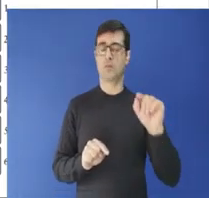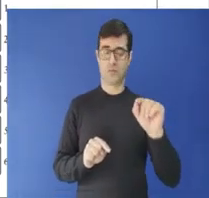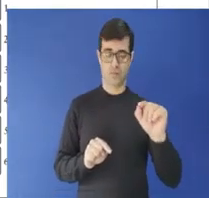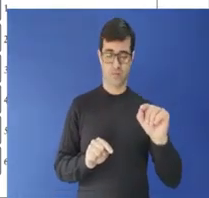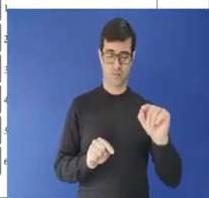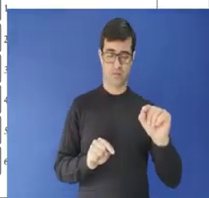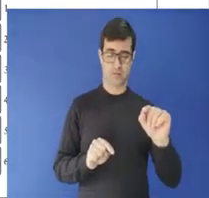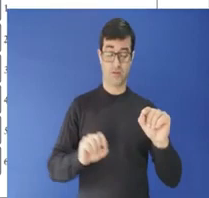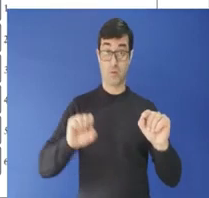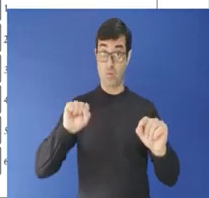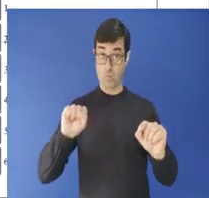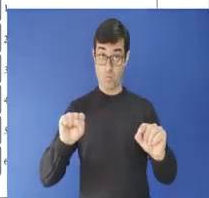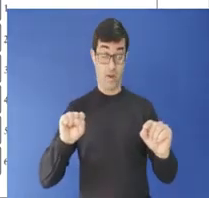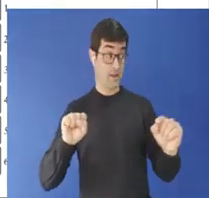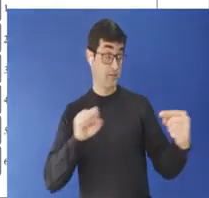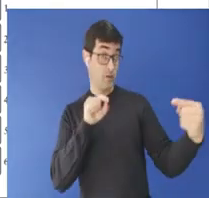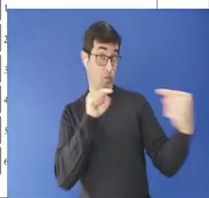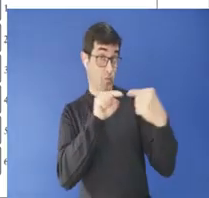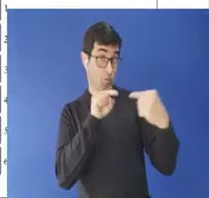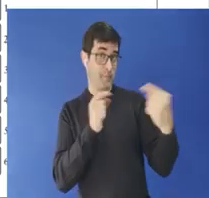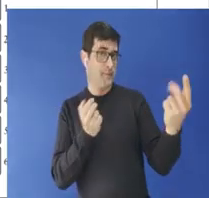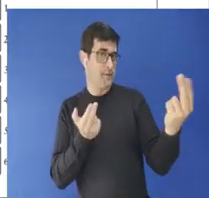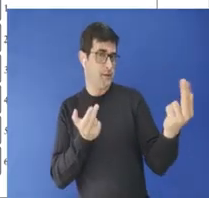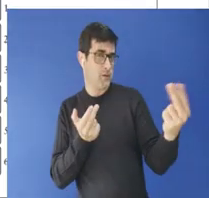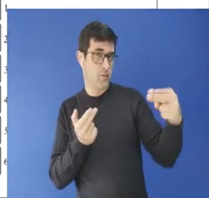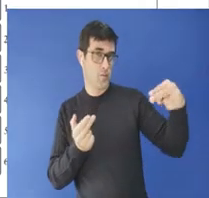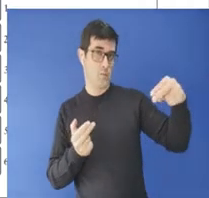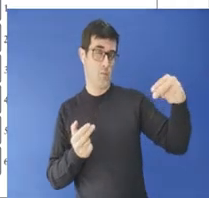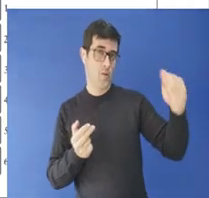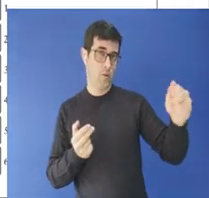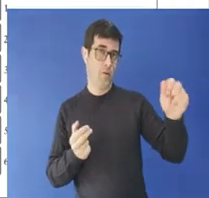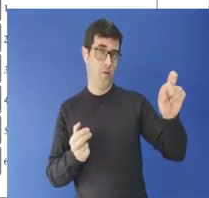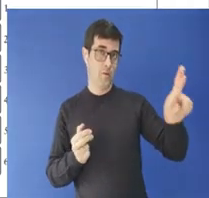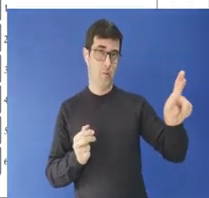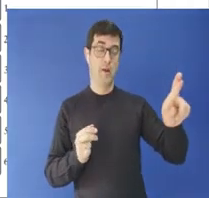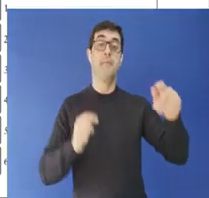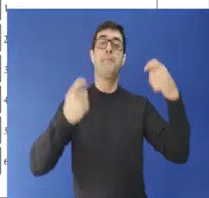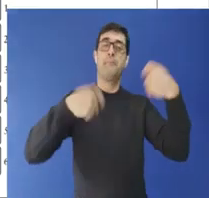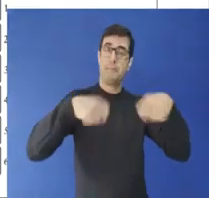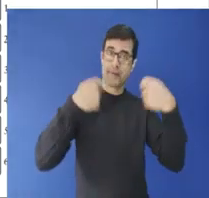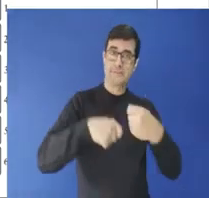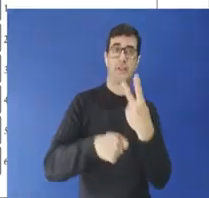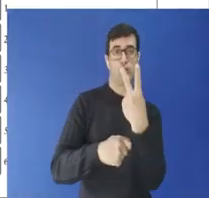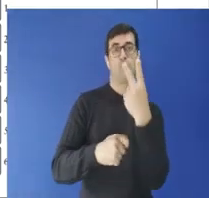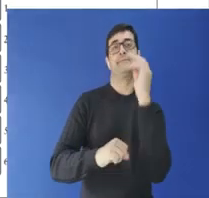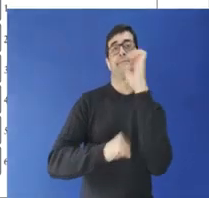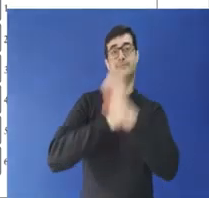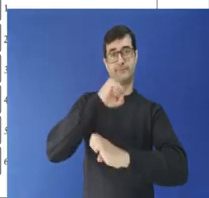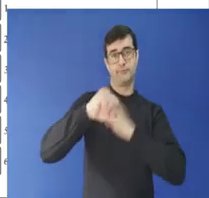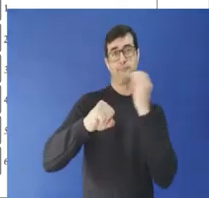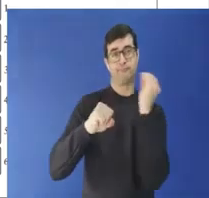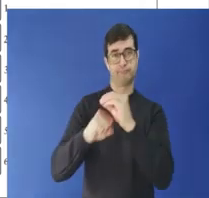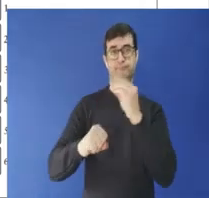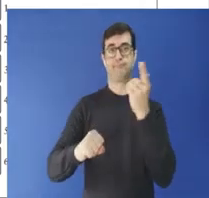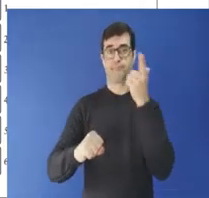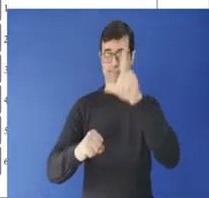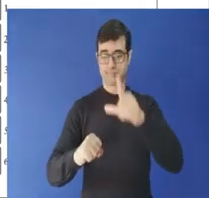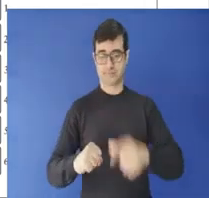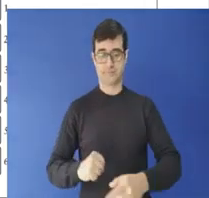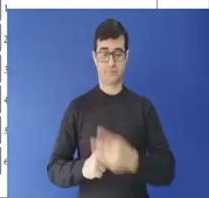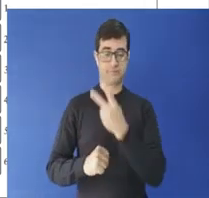configuração do argônio, ele também precisa ganhar 2 elétrons, então ele vai ficar aqui, ó, 1s2,